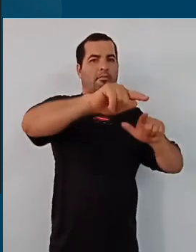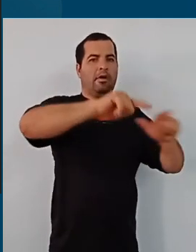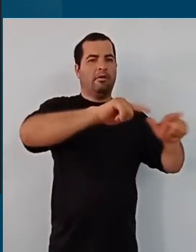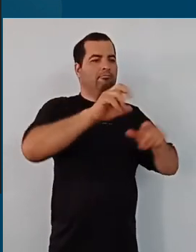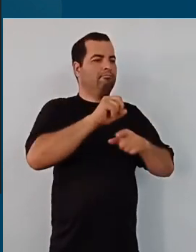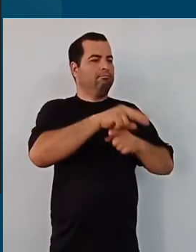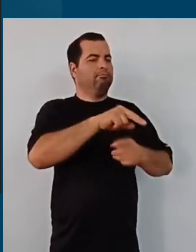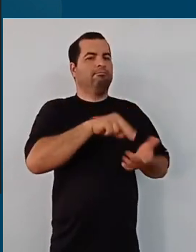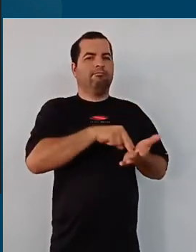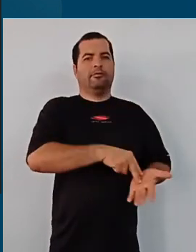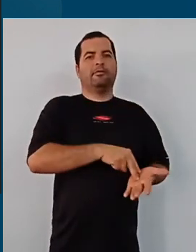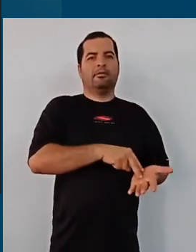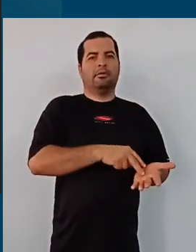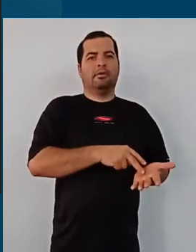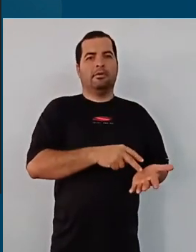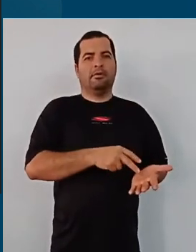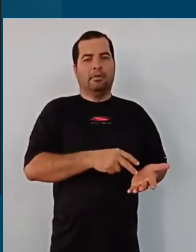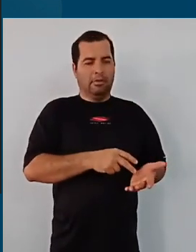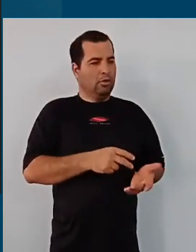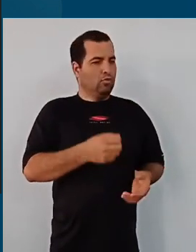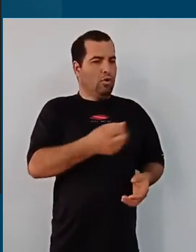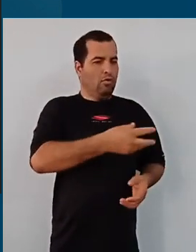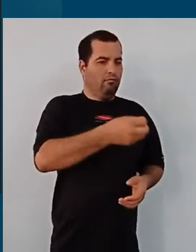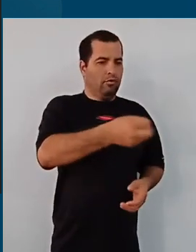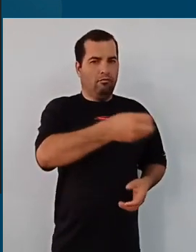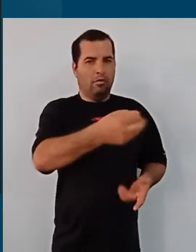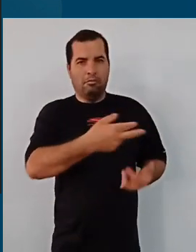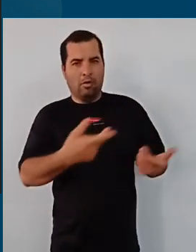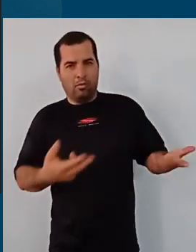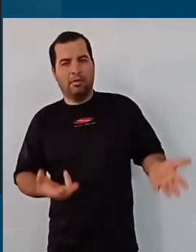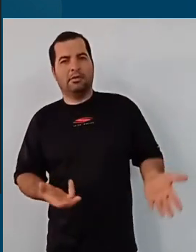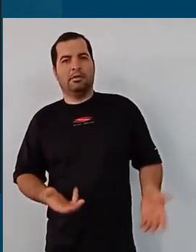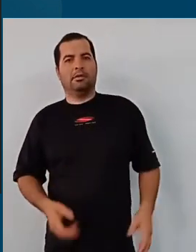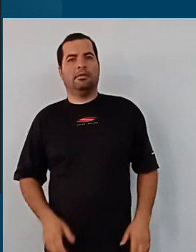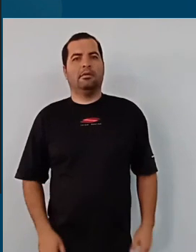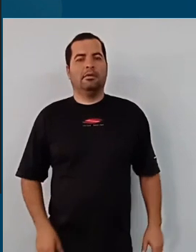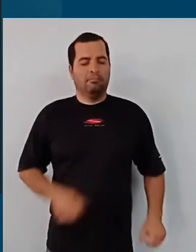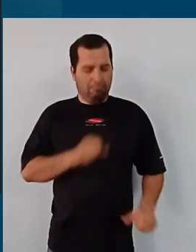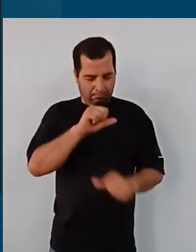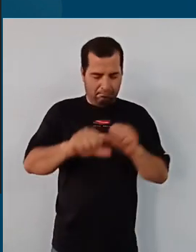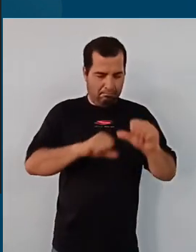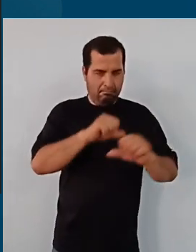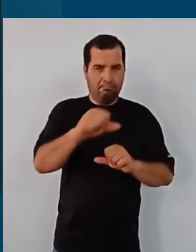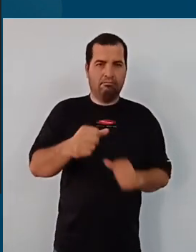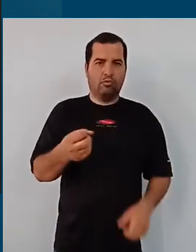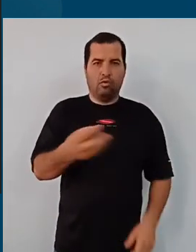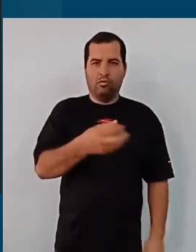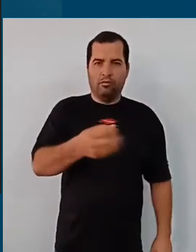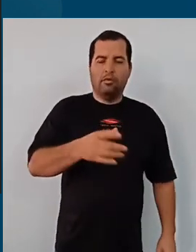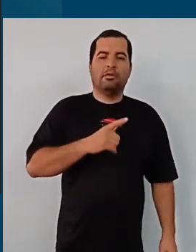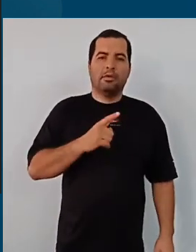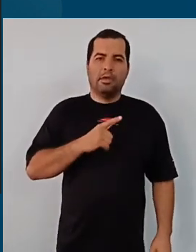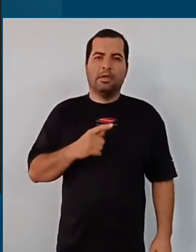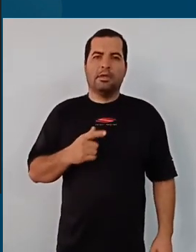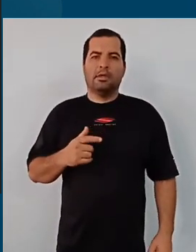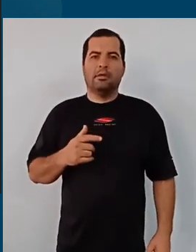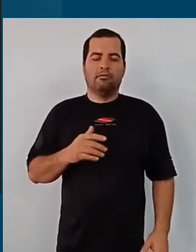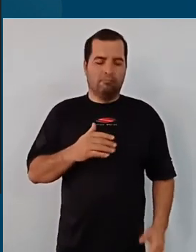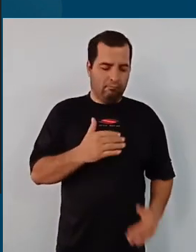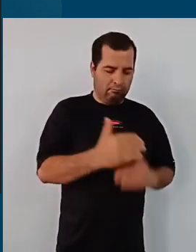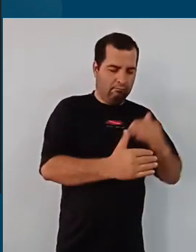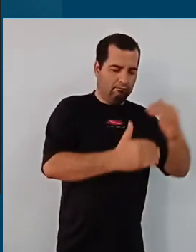instável, dinâmico, que se recriava a qualquer momento. Então, a formação e desenvolvimento